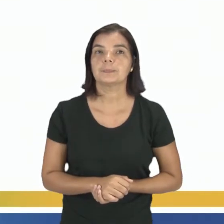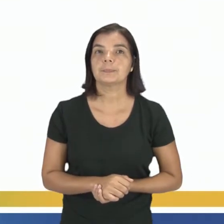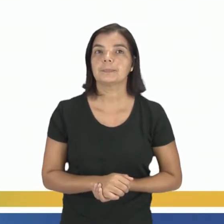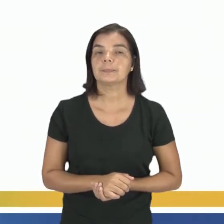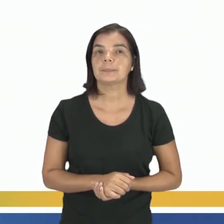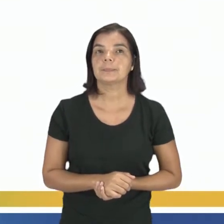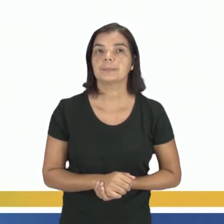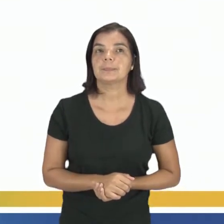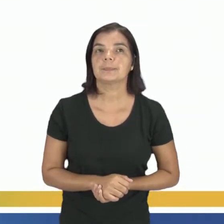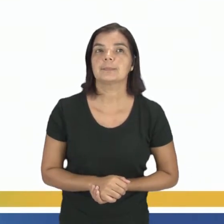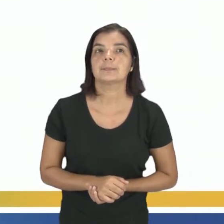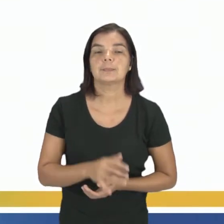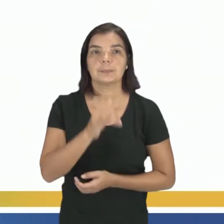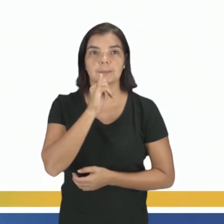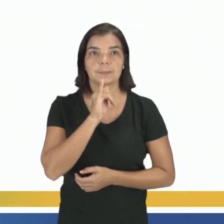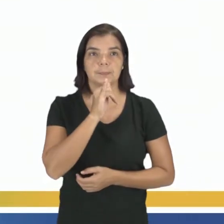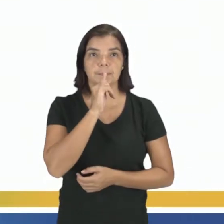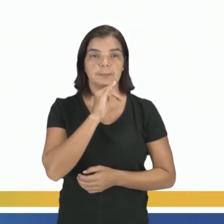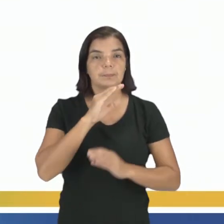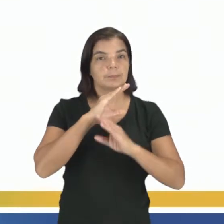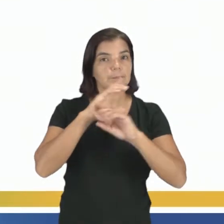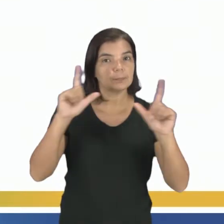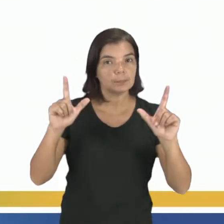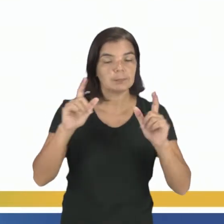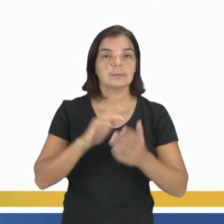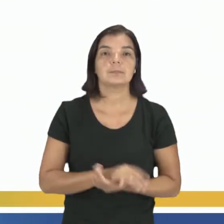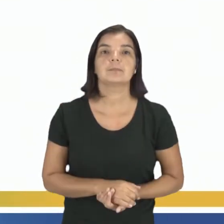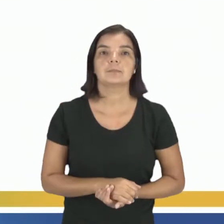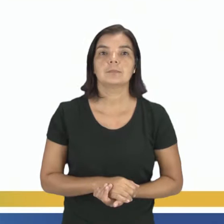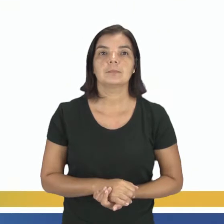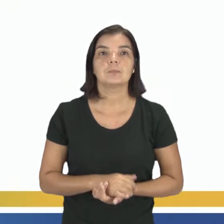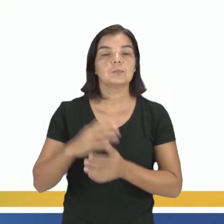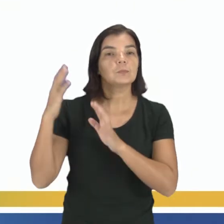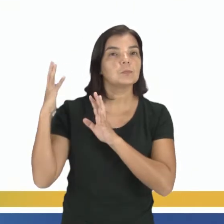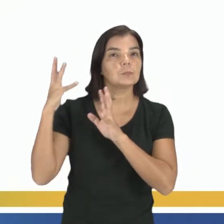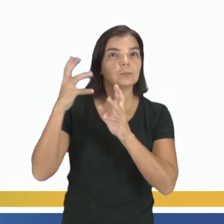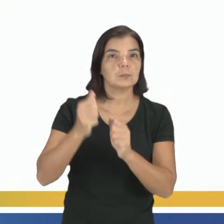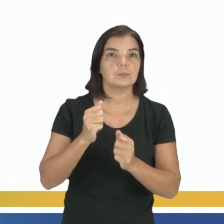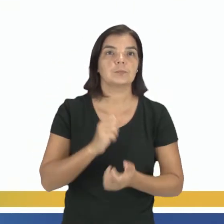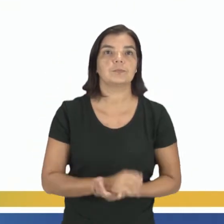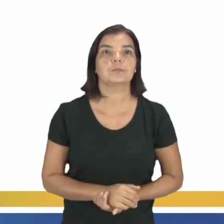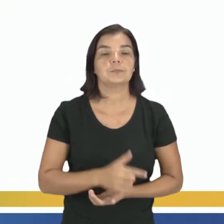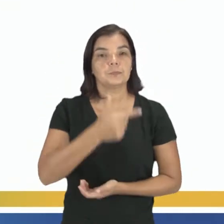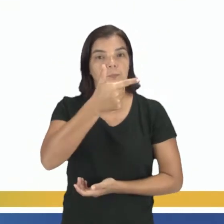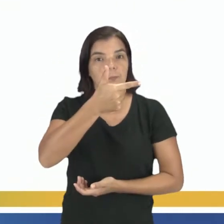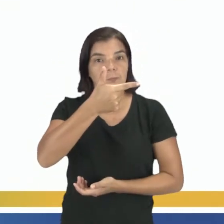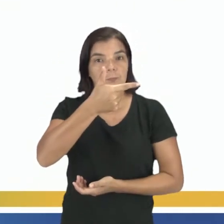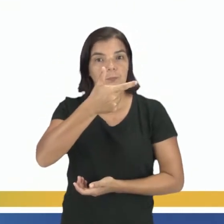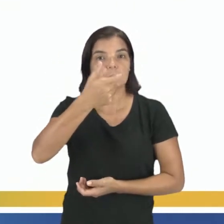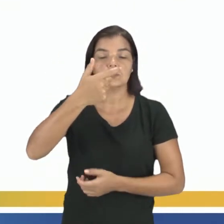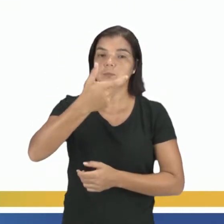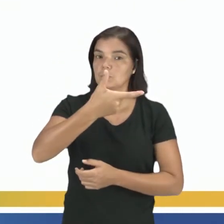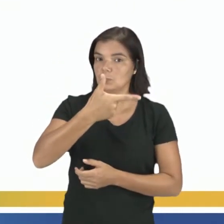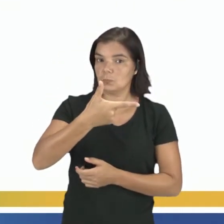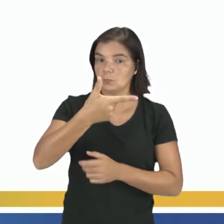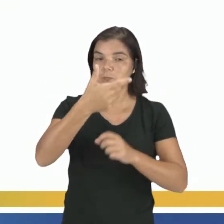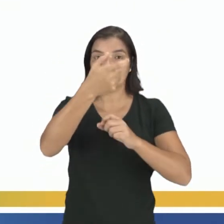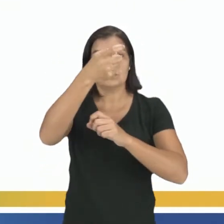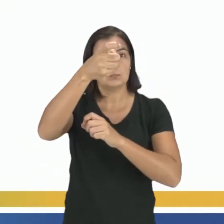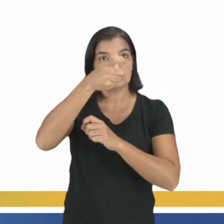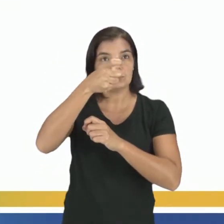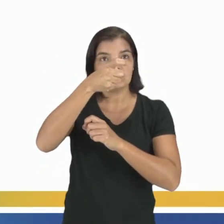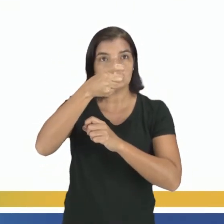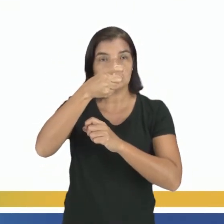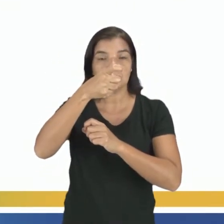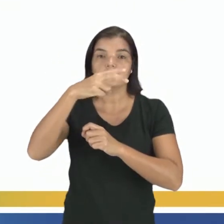Então, olha só, vamos para um exemplo aqui para ficar mais claro, tá? Nossa revisão. 2 elevado a x é maior ou igual